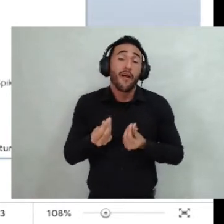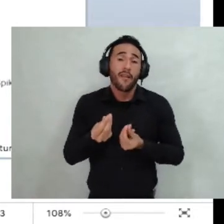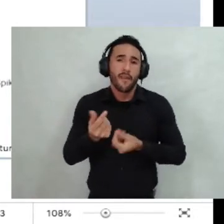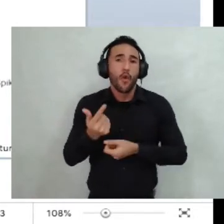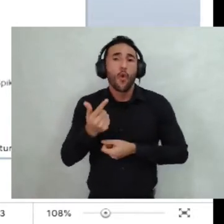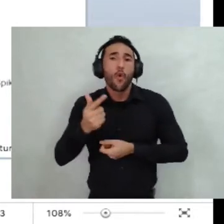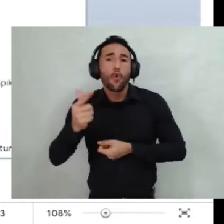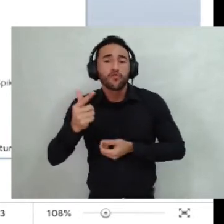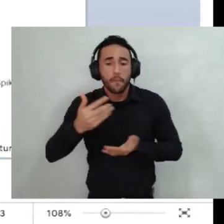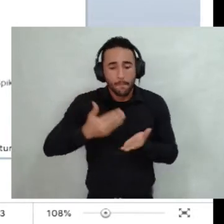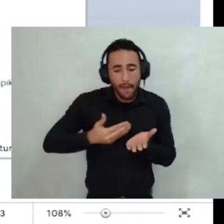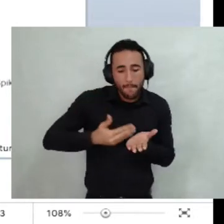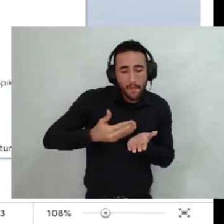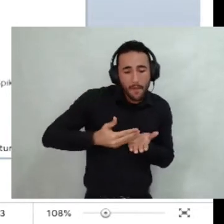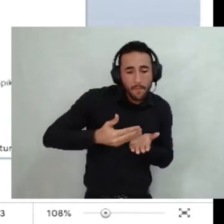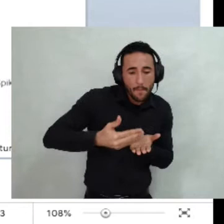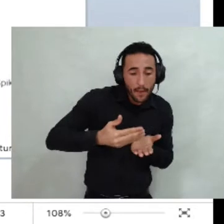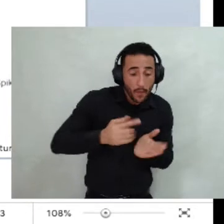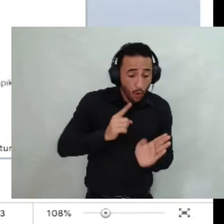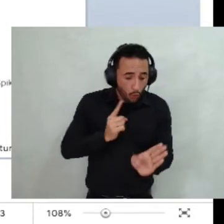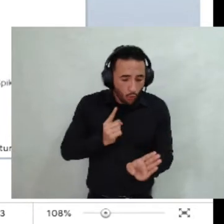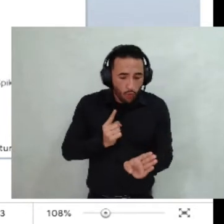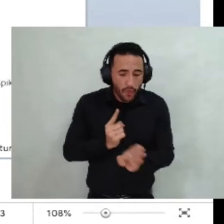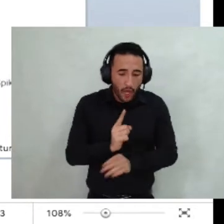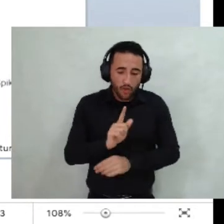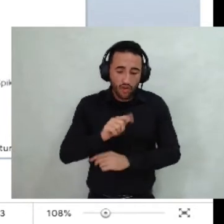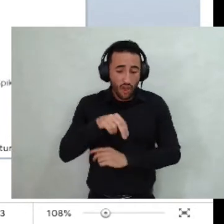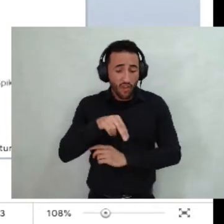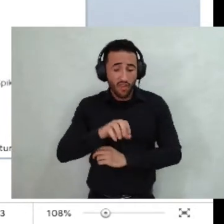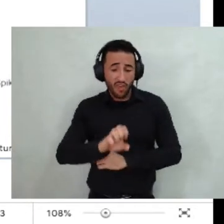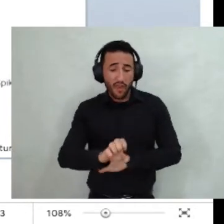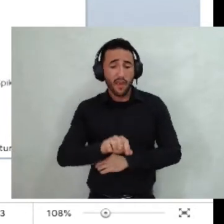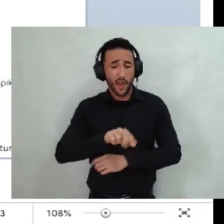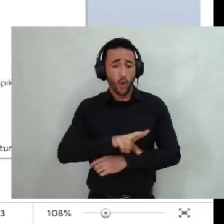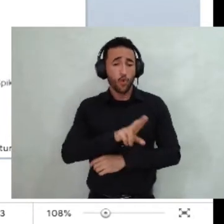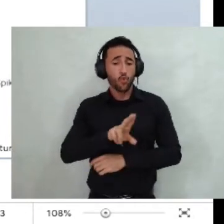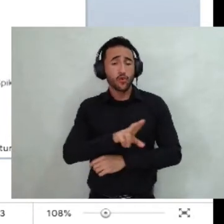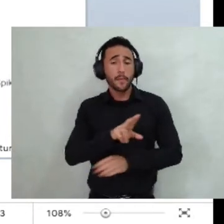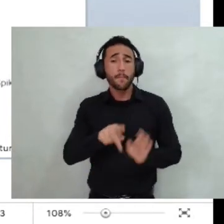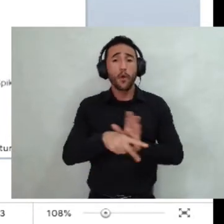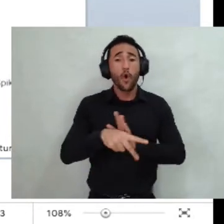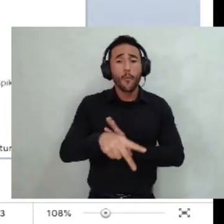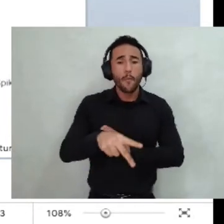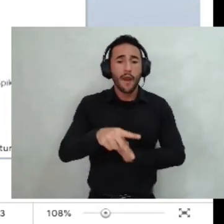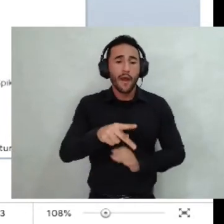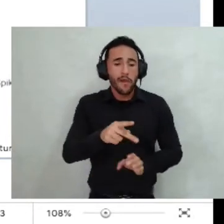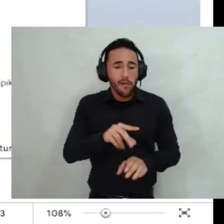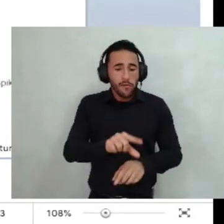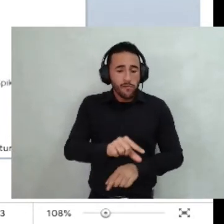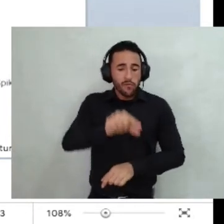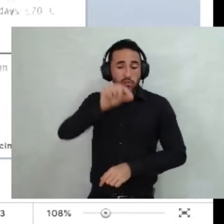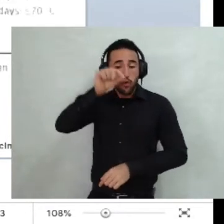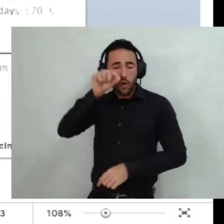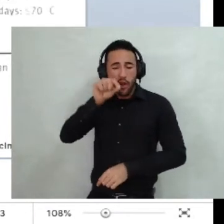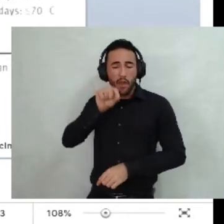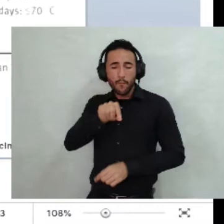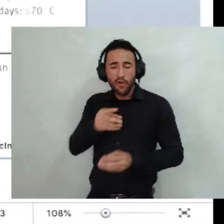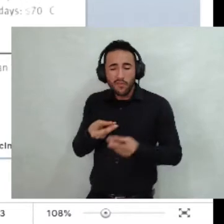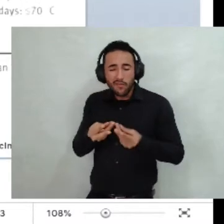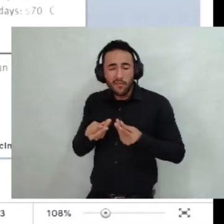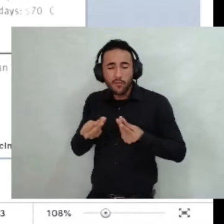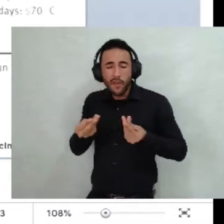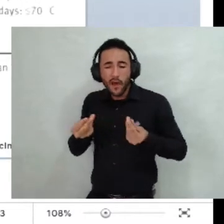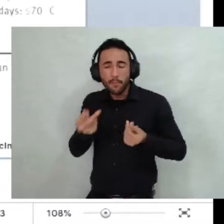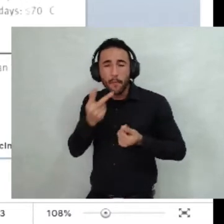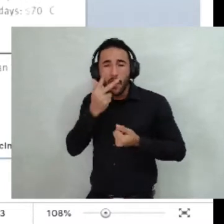eu detecto o gene E são até utilizados como triagem, porque a sensibilidade dele nos protocolos